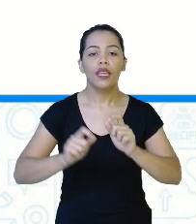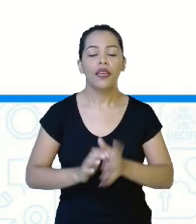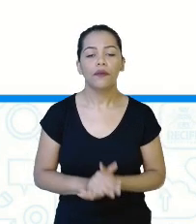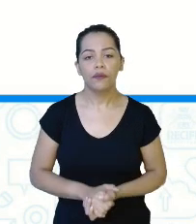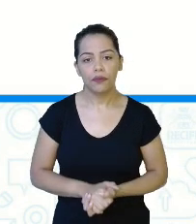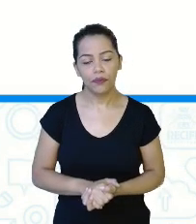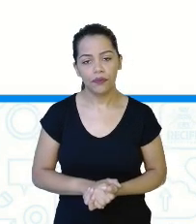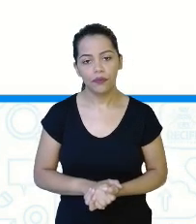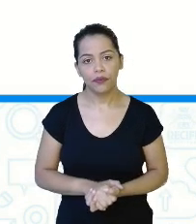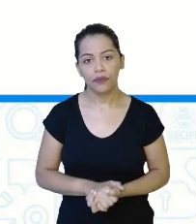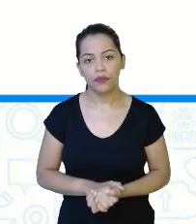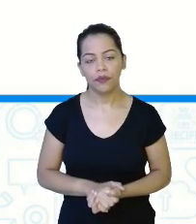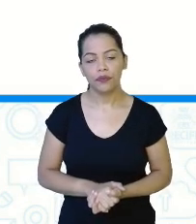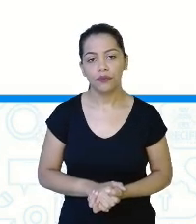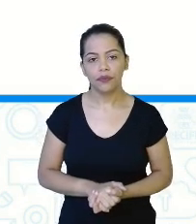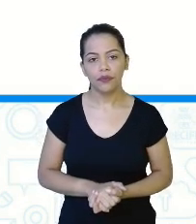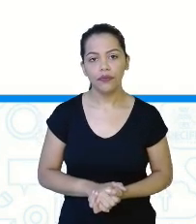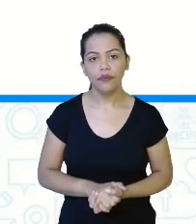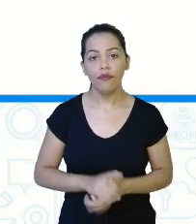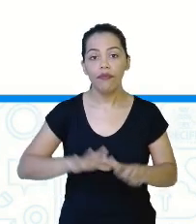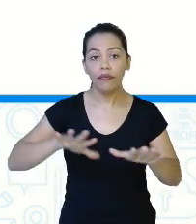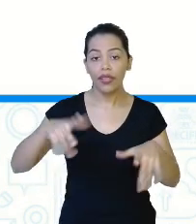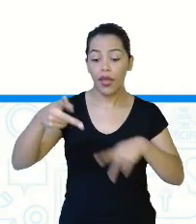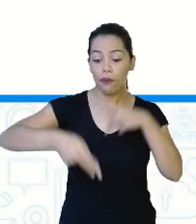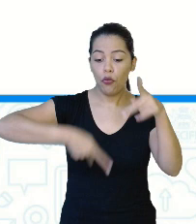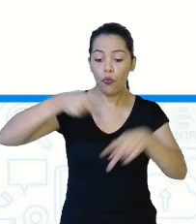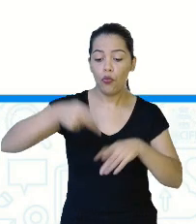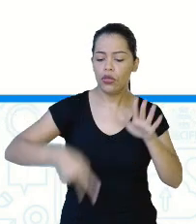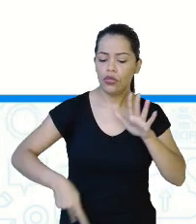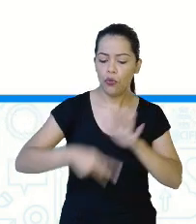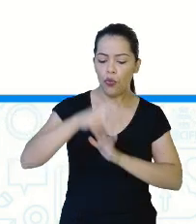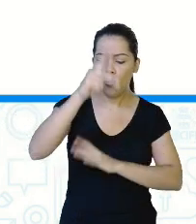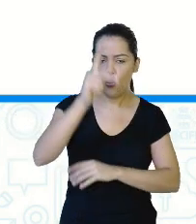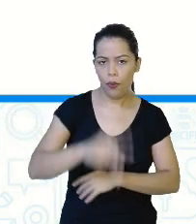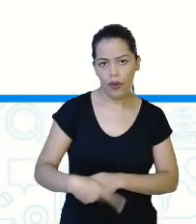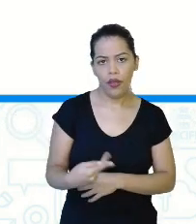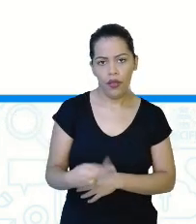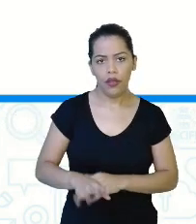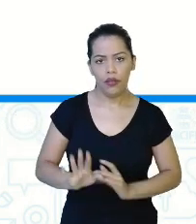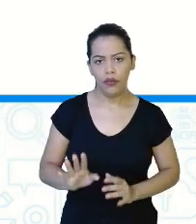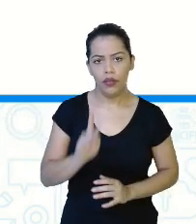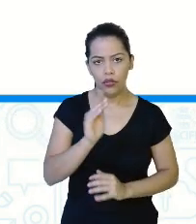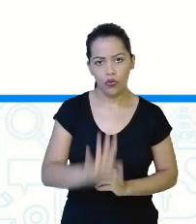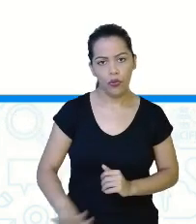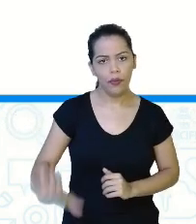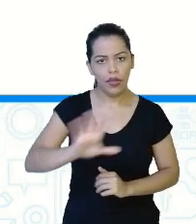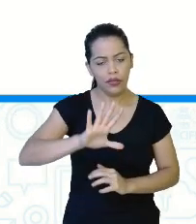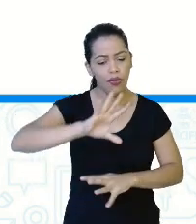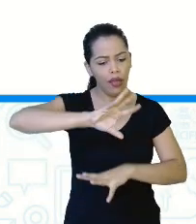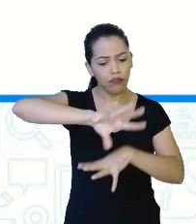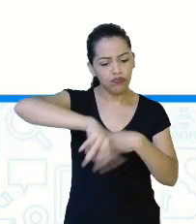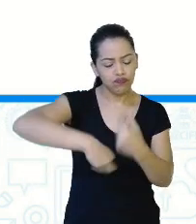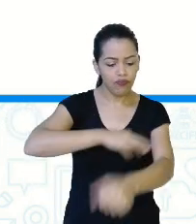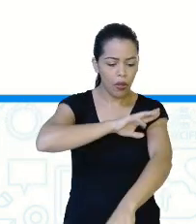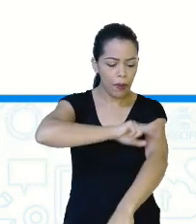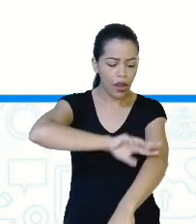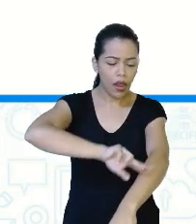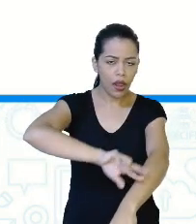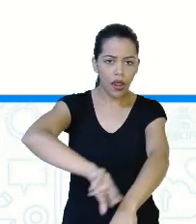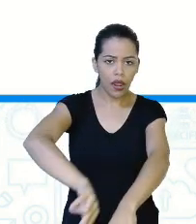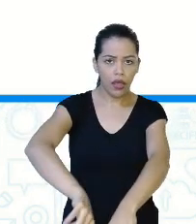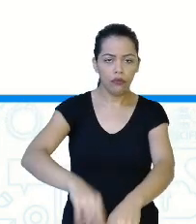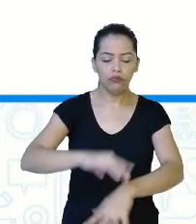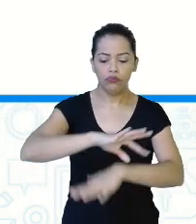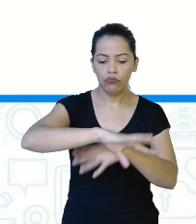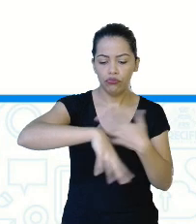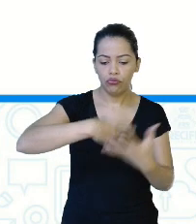que o povo brasileiro, ele é bastante miscigenado, ele é bastante misturado. Ele é formado